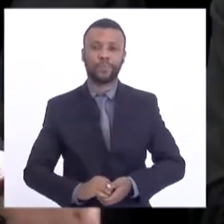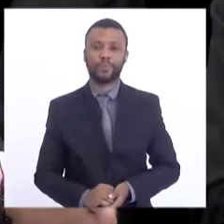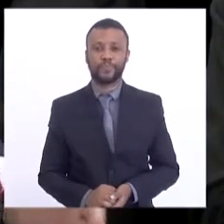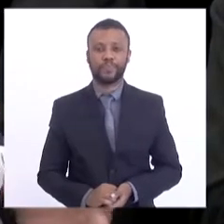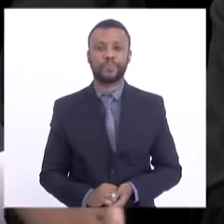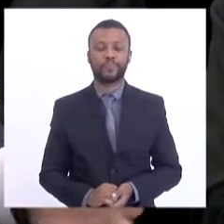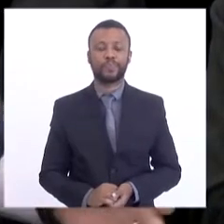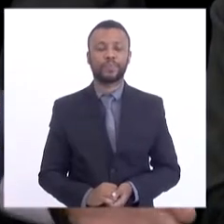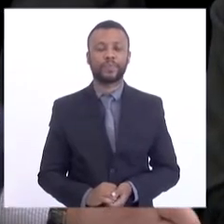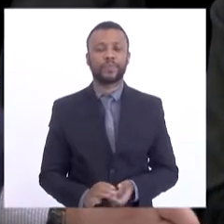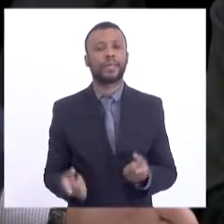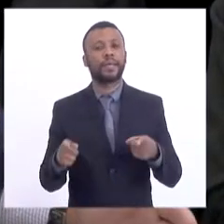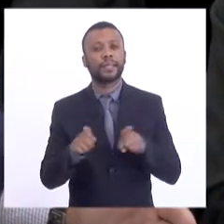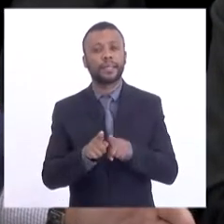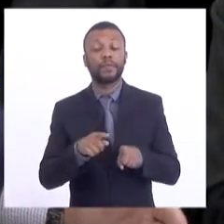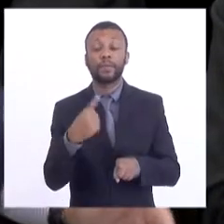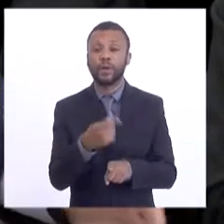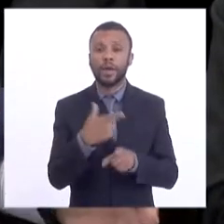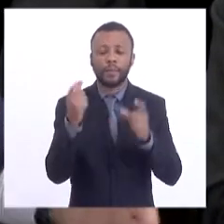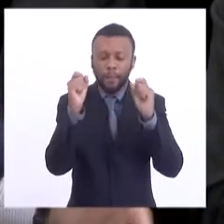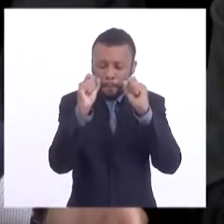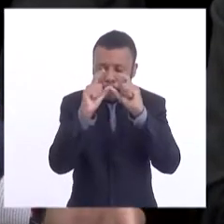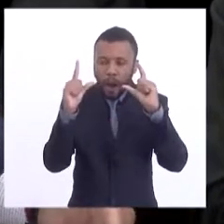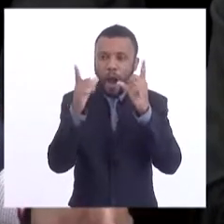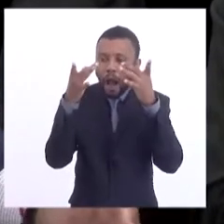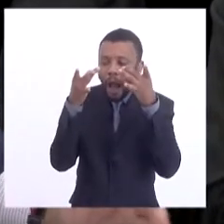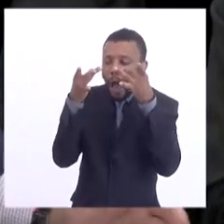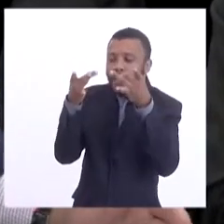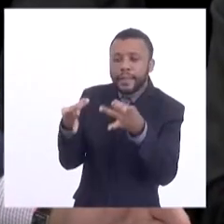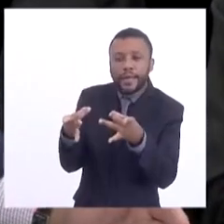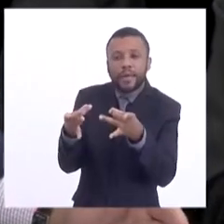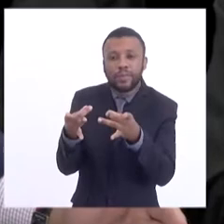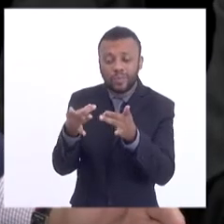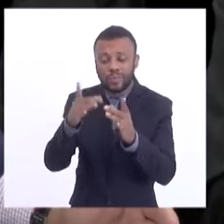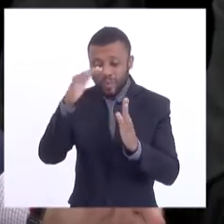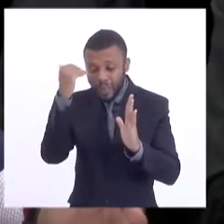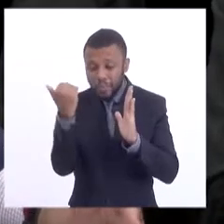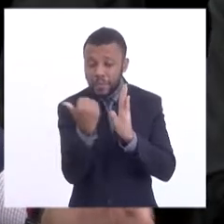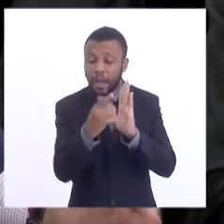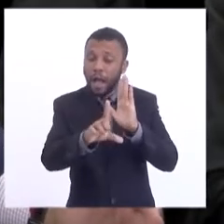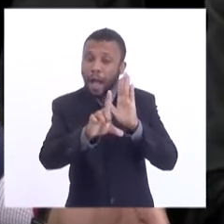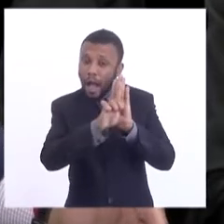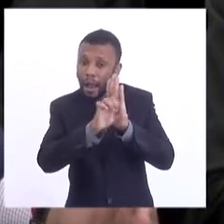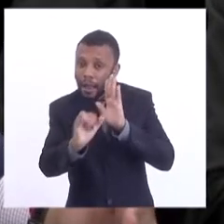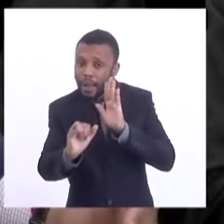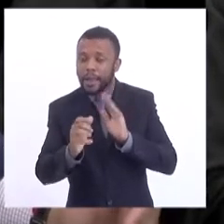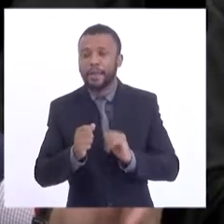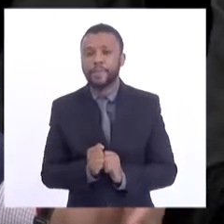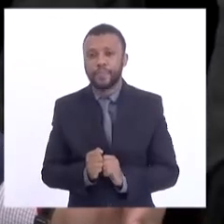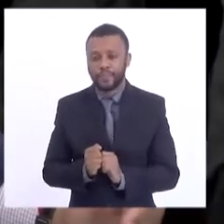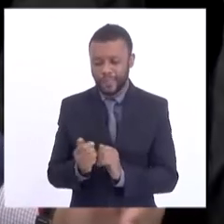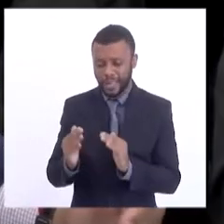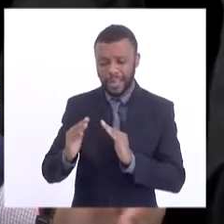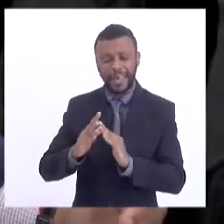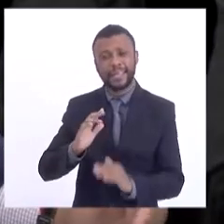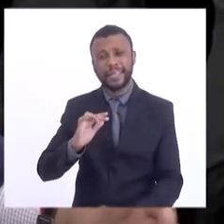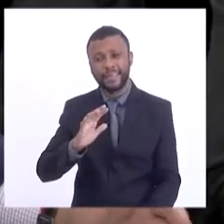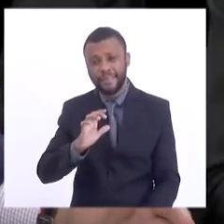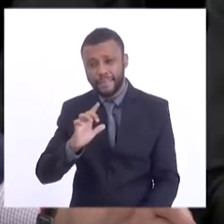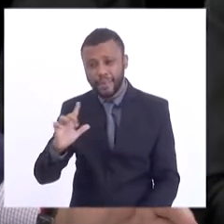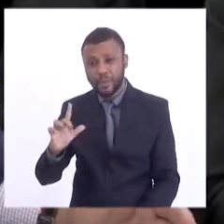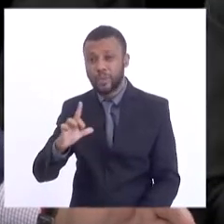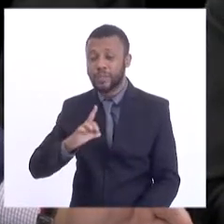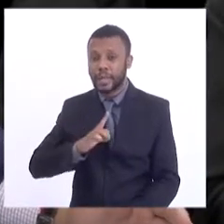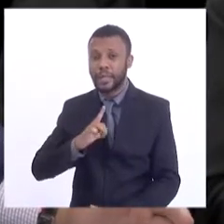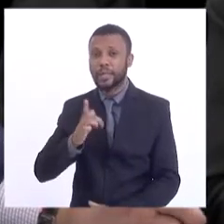nós estamos muito atentos em relação a legalidade da casa civil ela tem sido